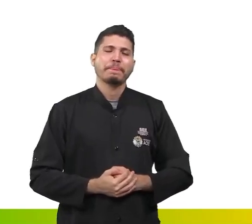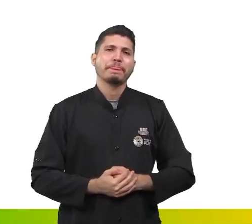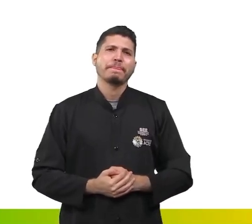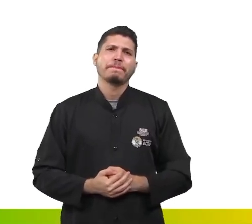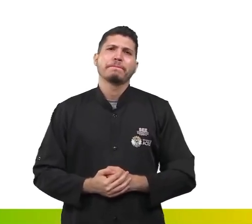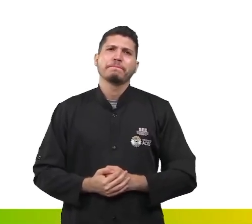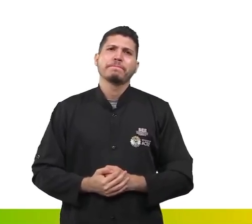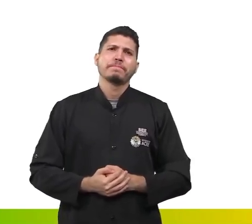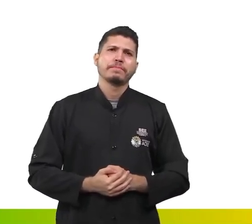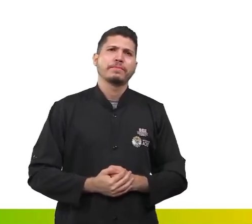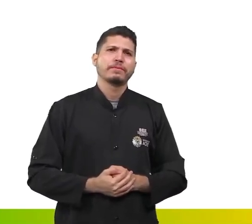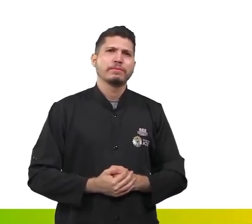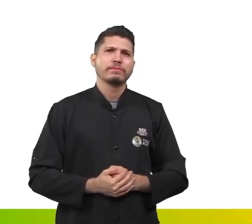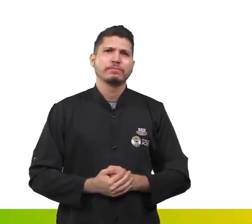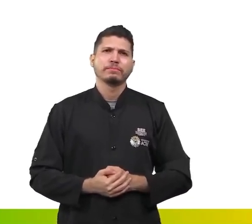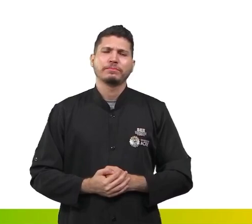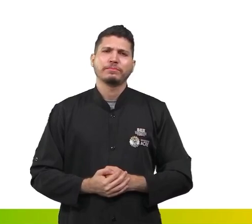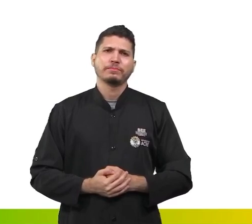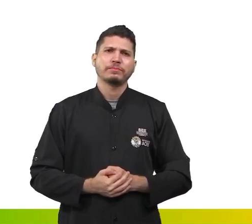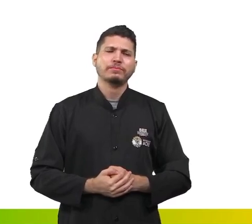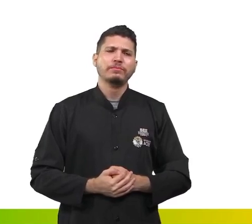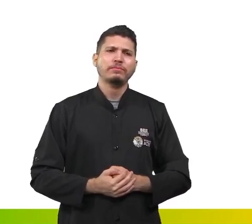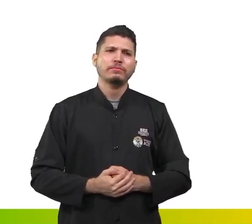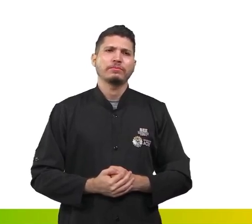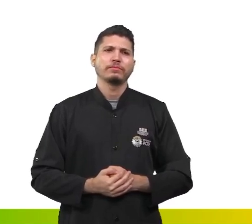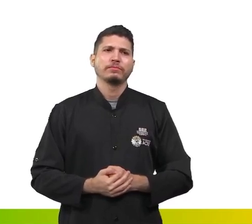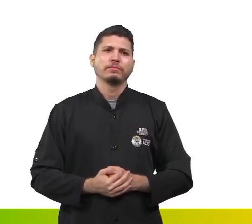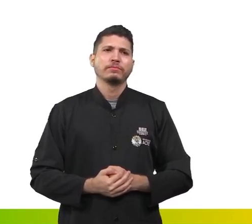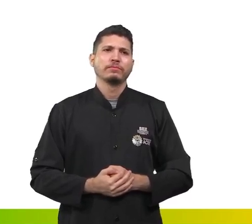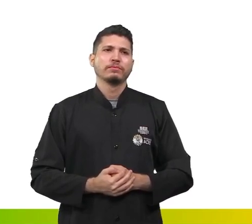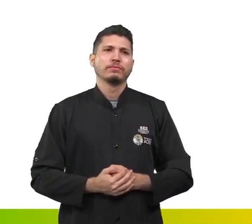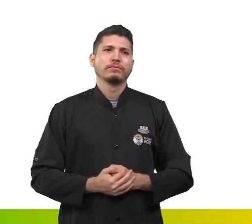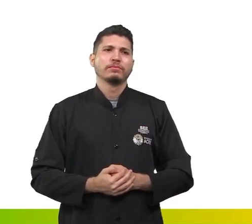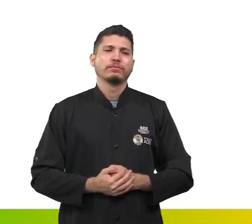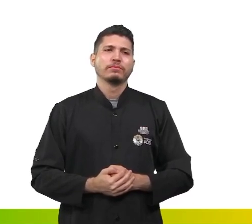Próximo passo. Nós temos